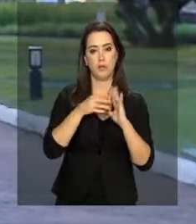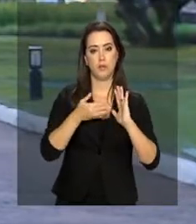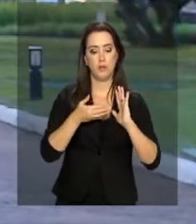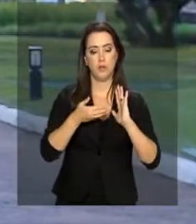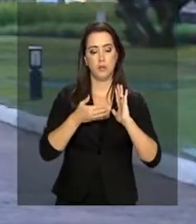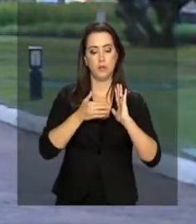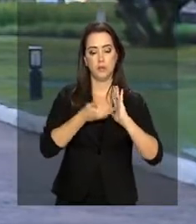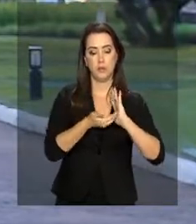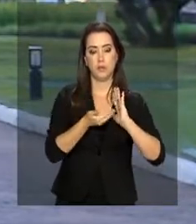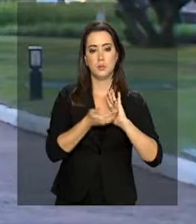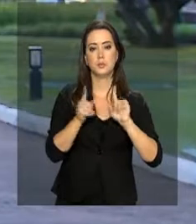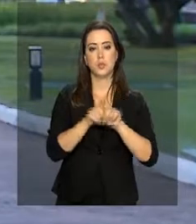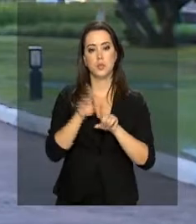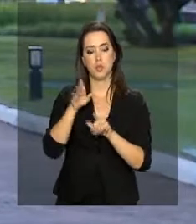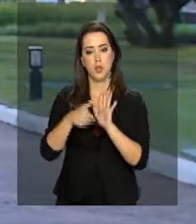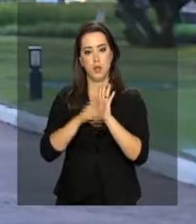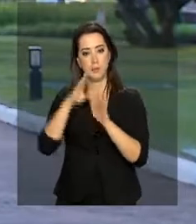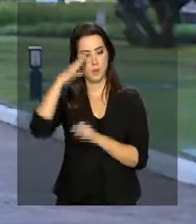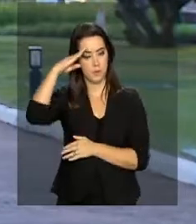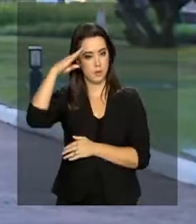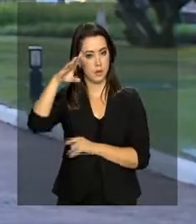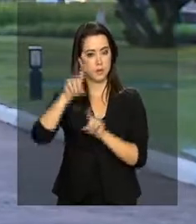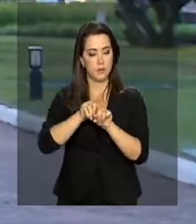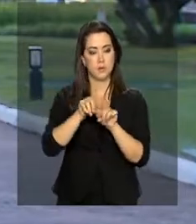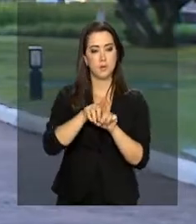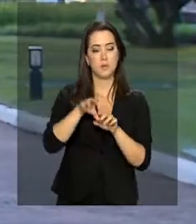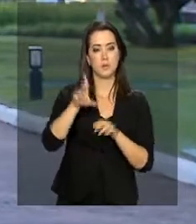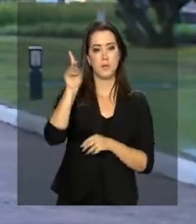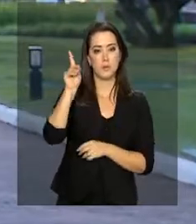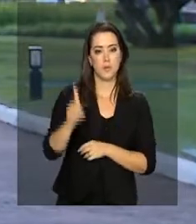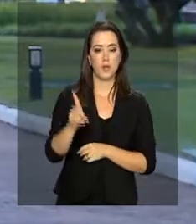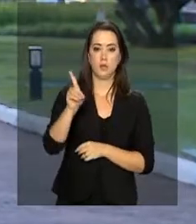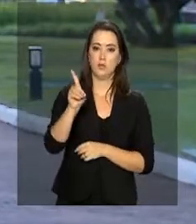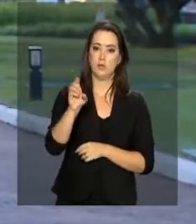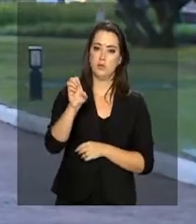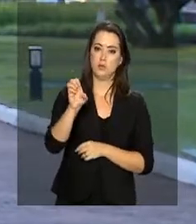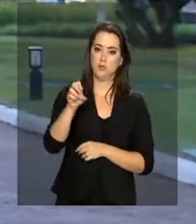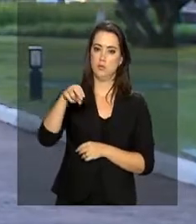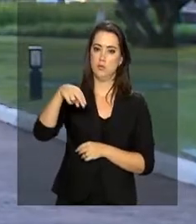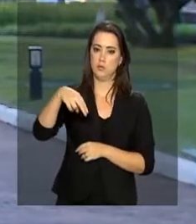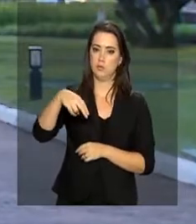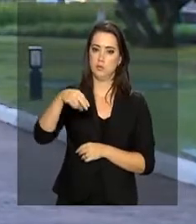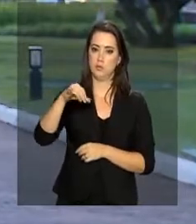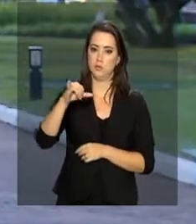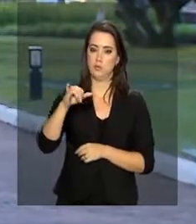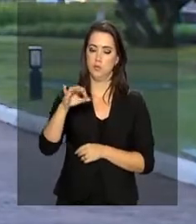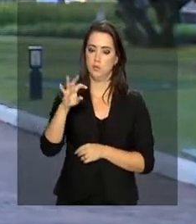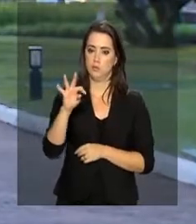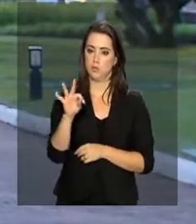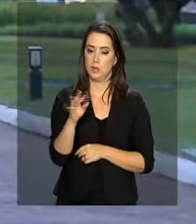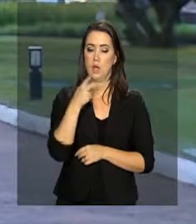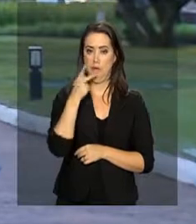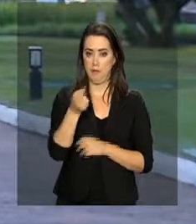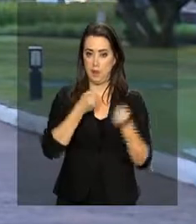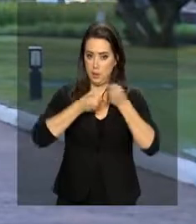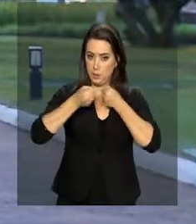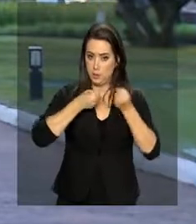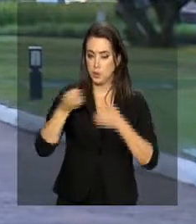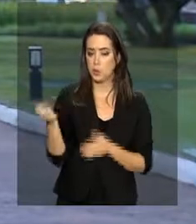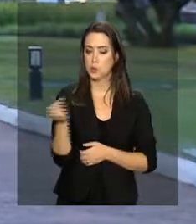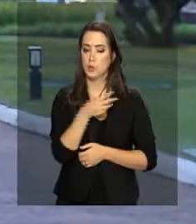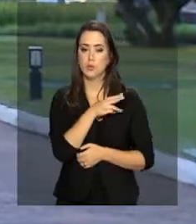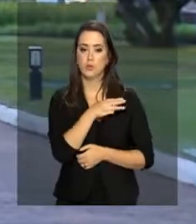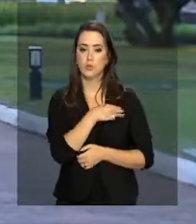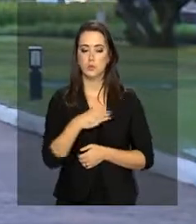exército e também diretor do dnit o departamento nacional de infraestrutura de transportes ao falar com a imprensa o novo